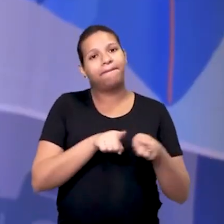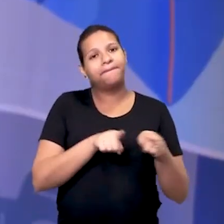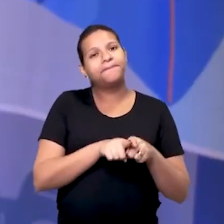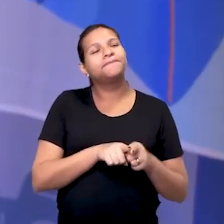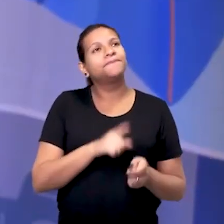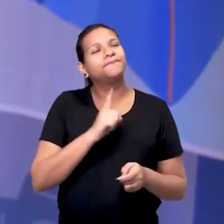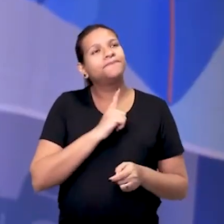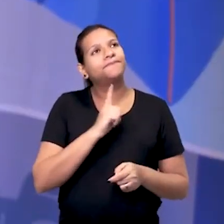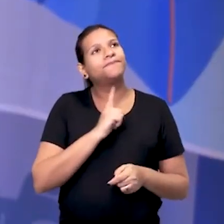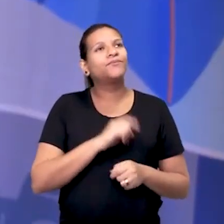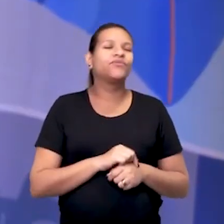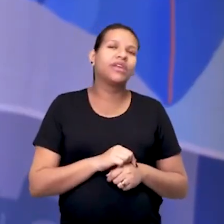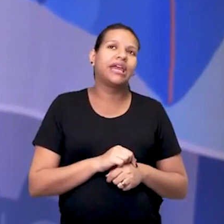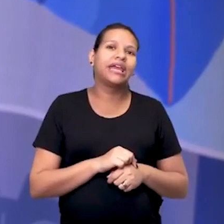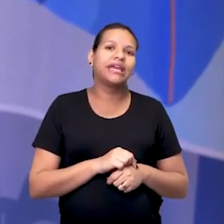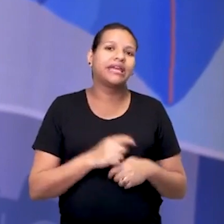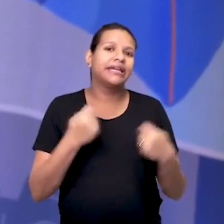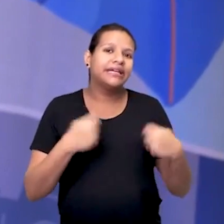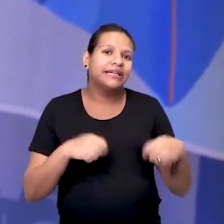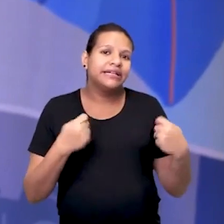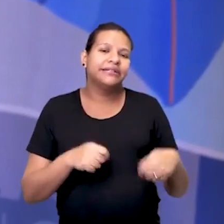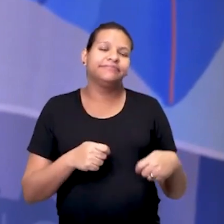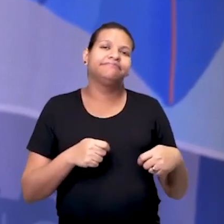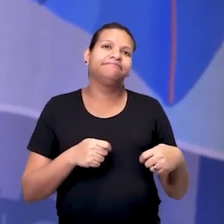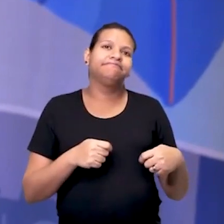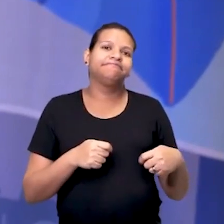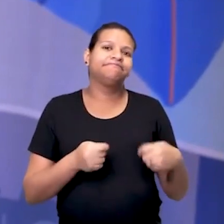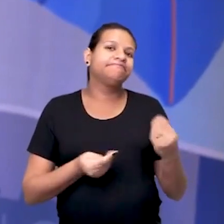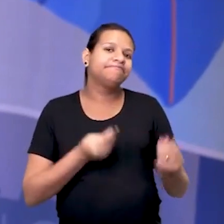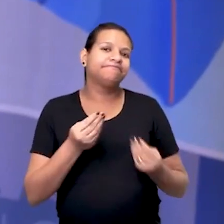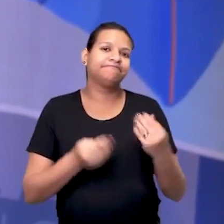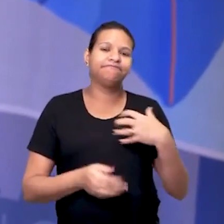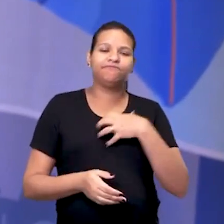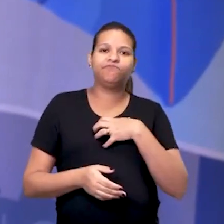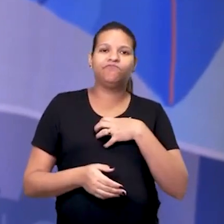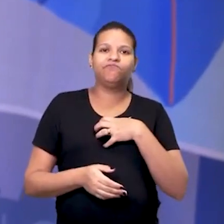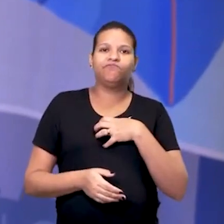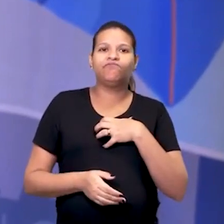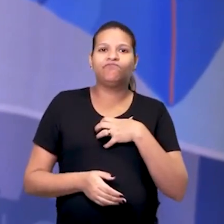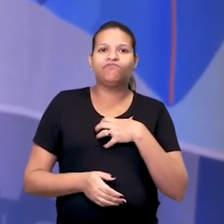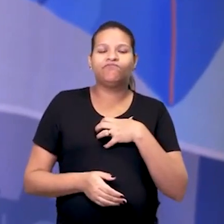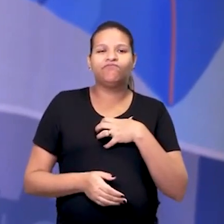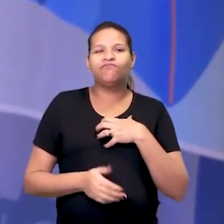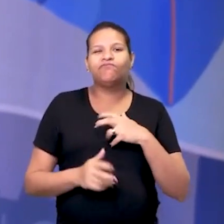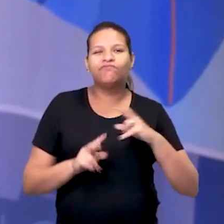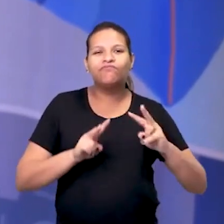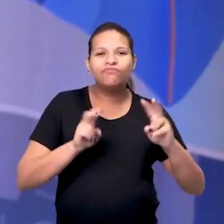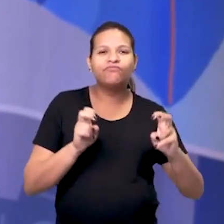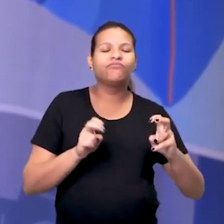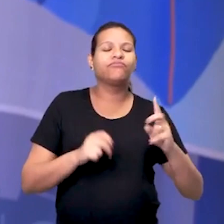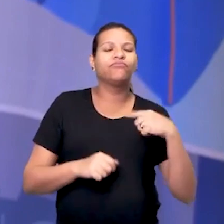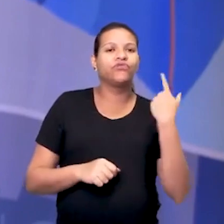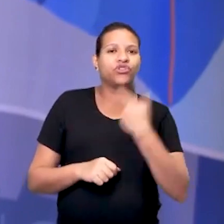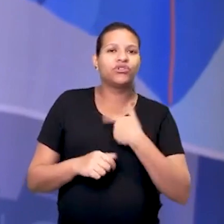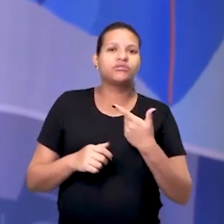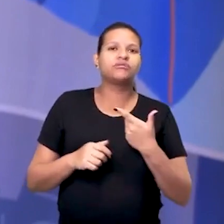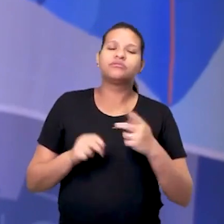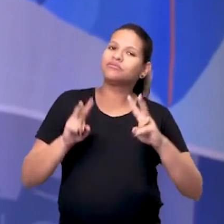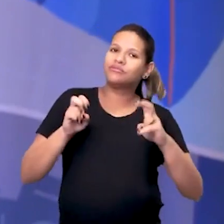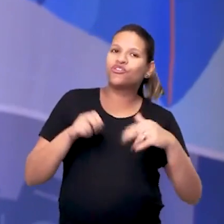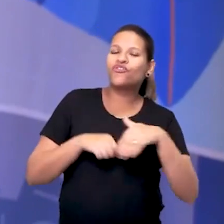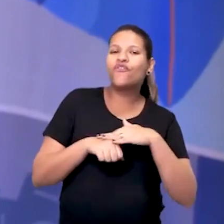uma e aí é chegar eh nesse nesse robô essa